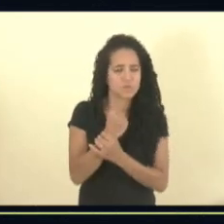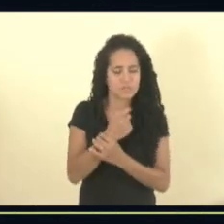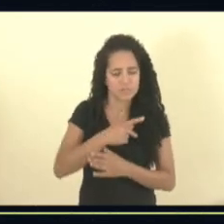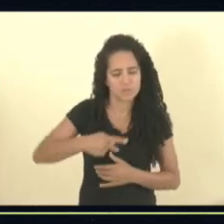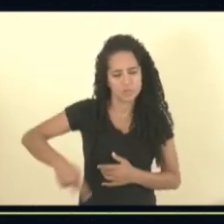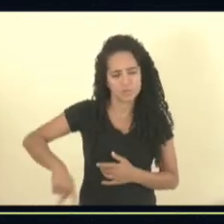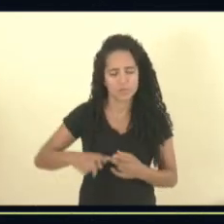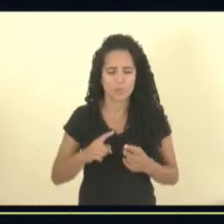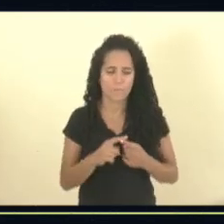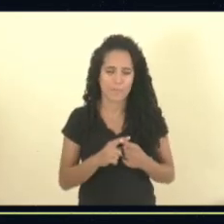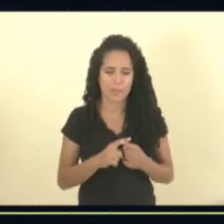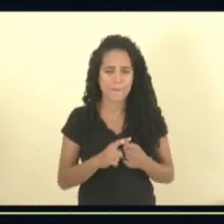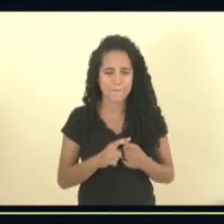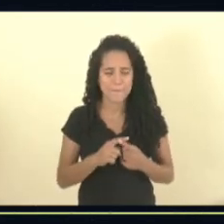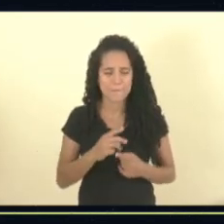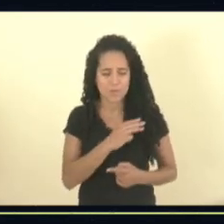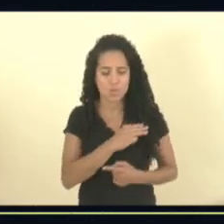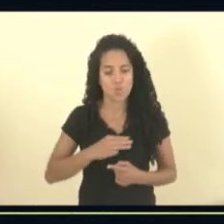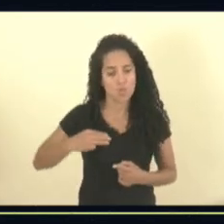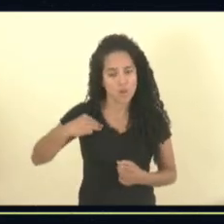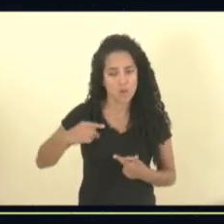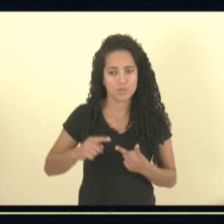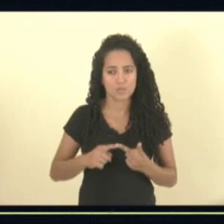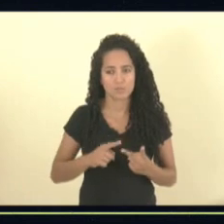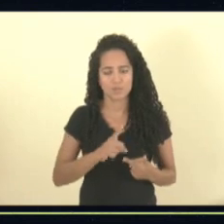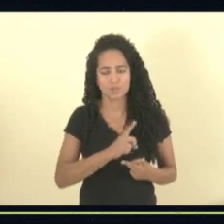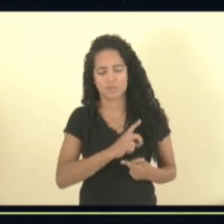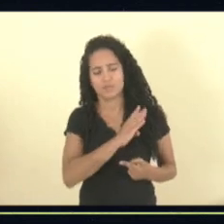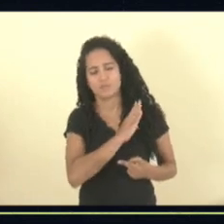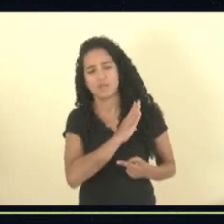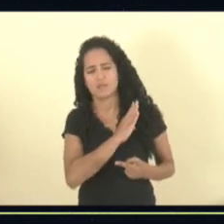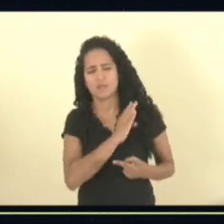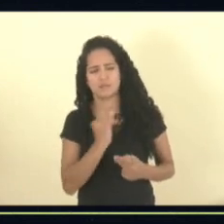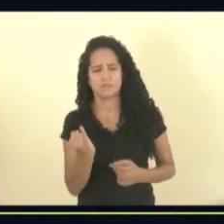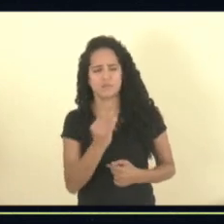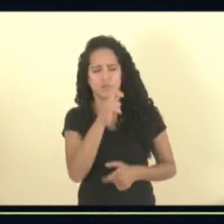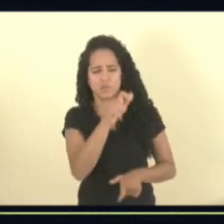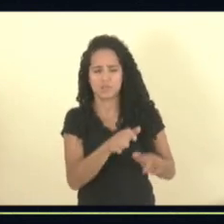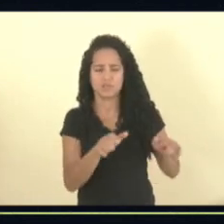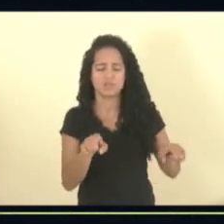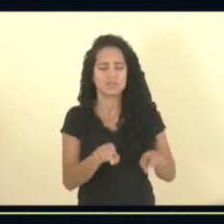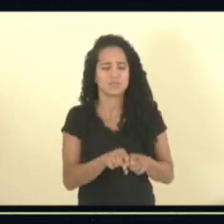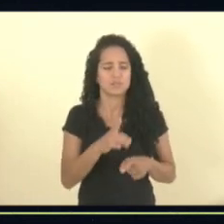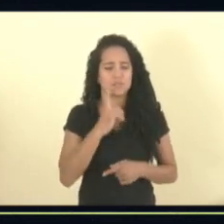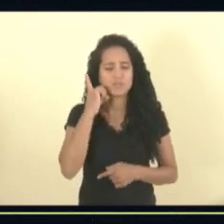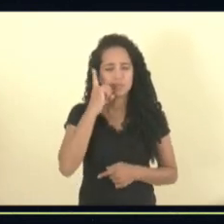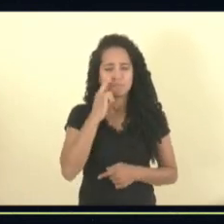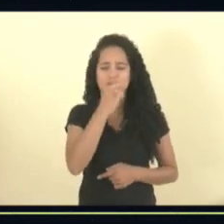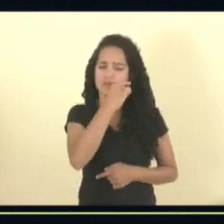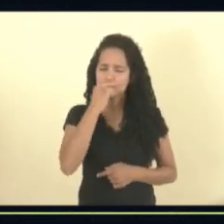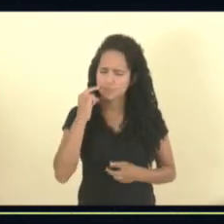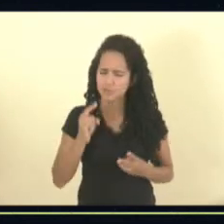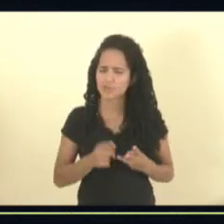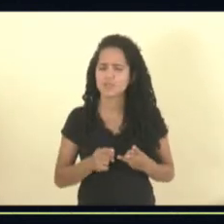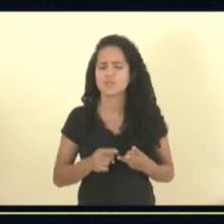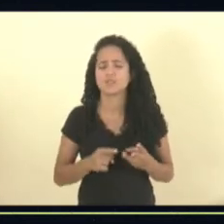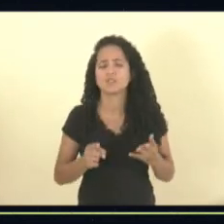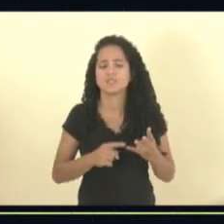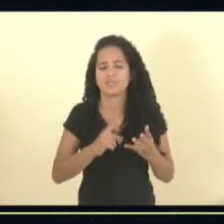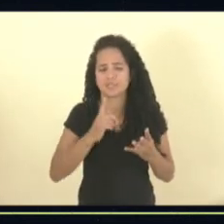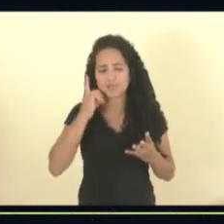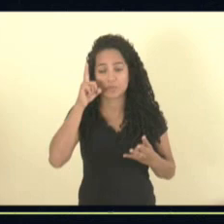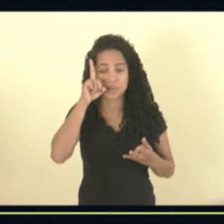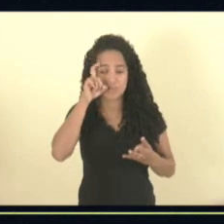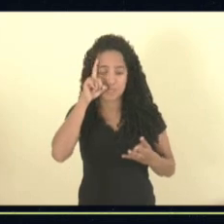como o deputado Coronel Hélio, como deputado e delegado Danilo Baez, como deputado Capitão Assunção e o deputado